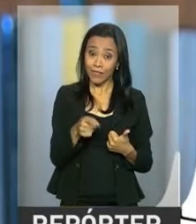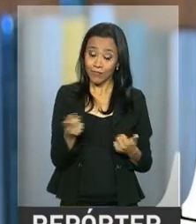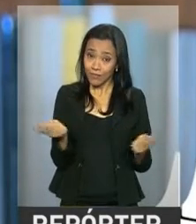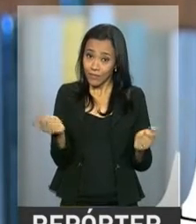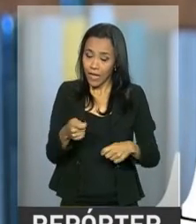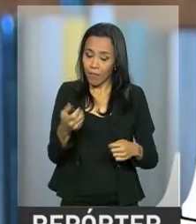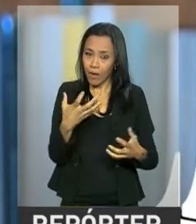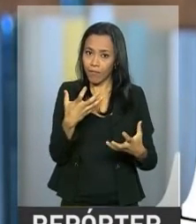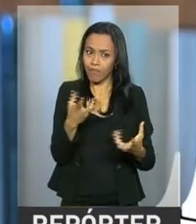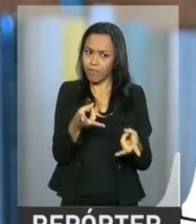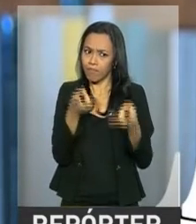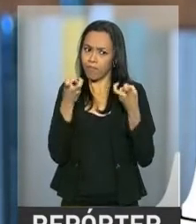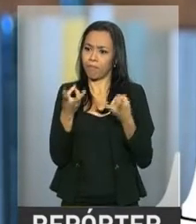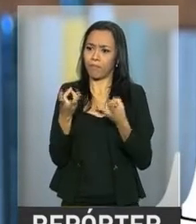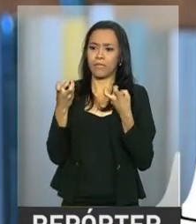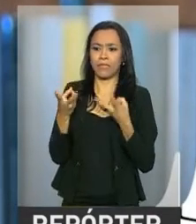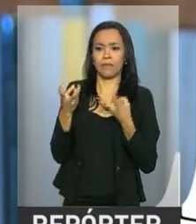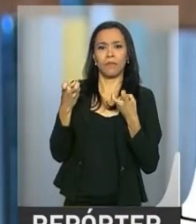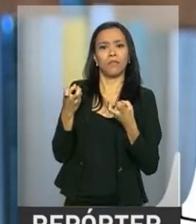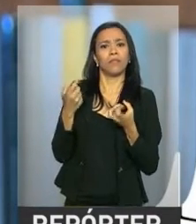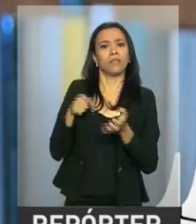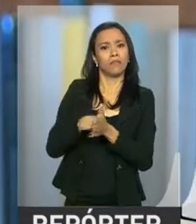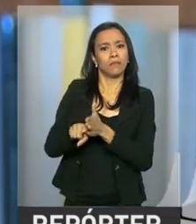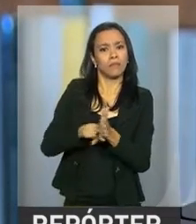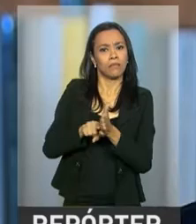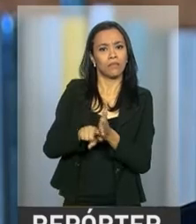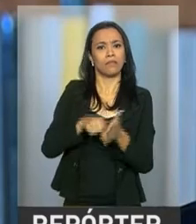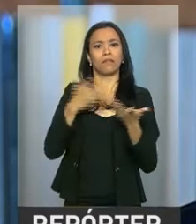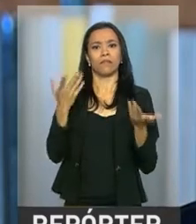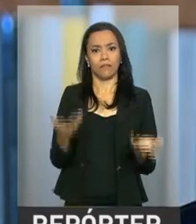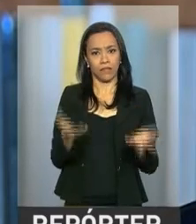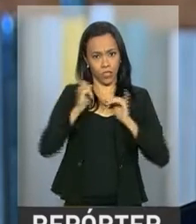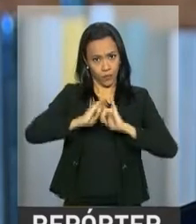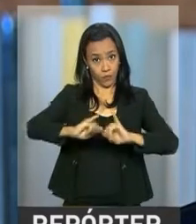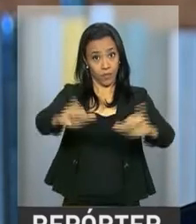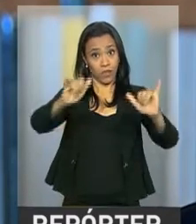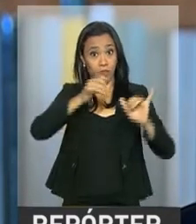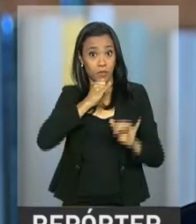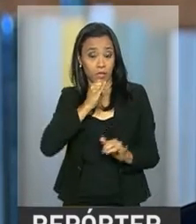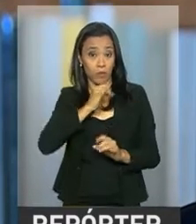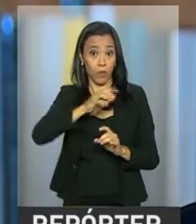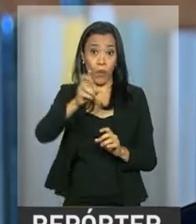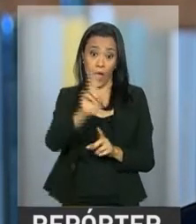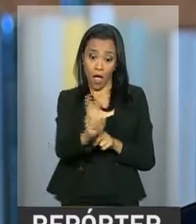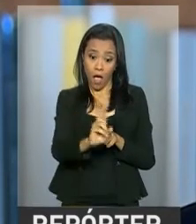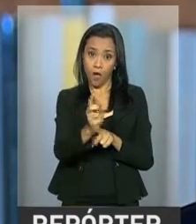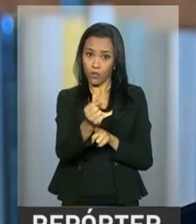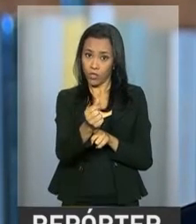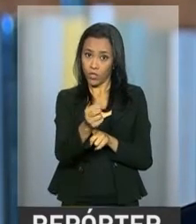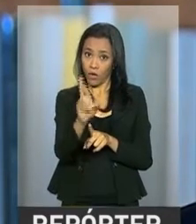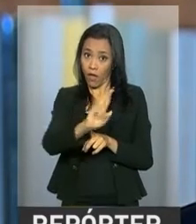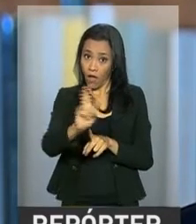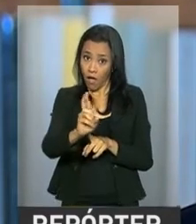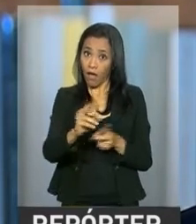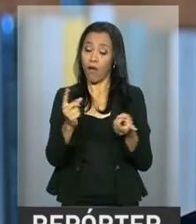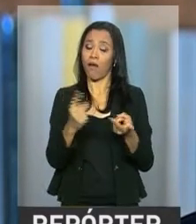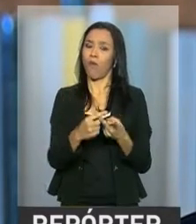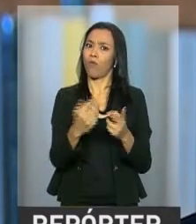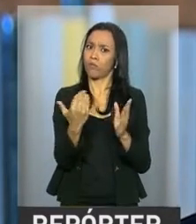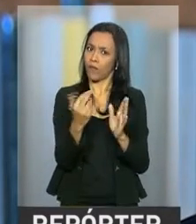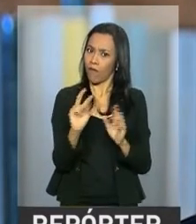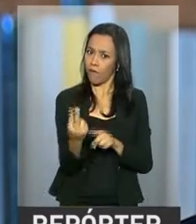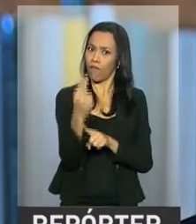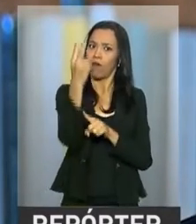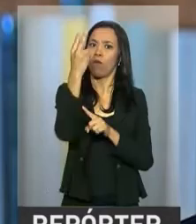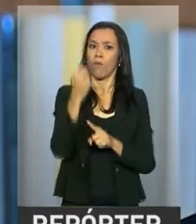determinados indicadores nós vemos aí por exemplo como real ganha valor moedas estrangeiras em relação